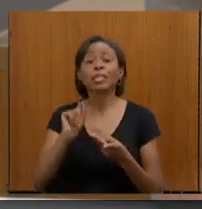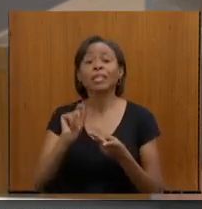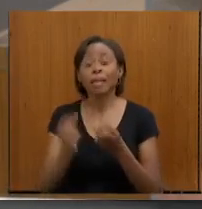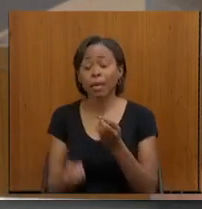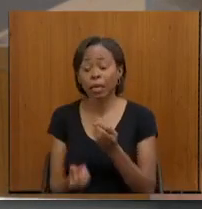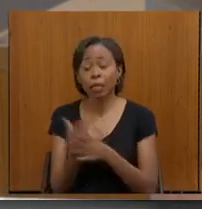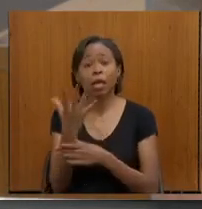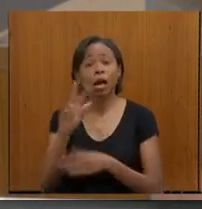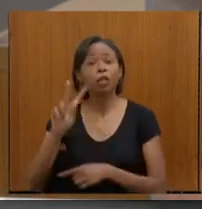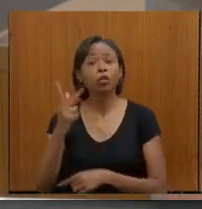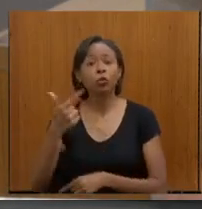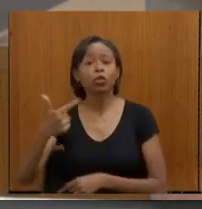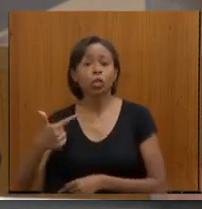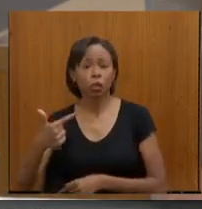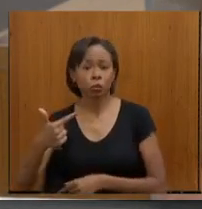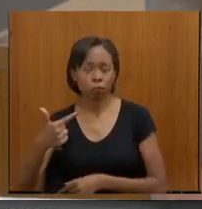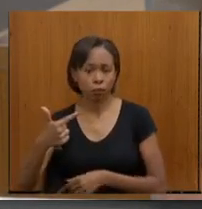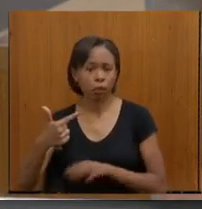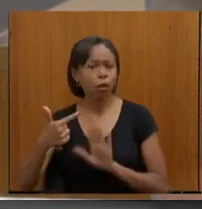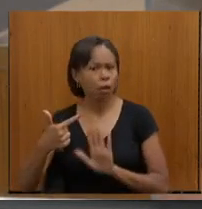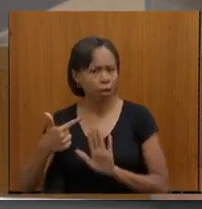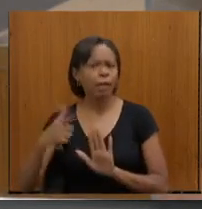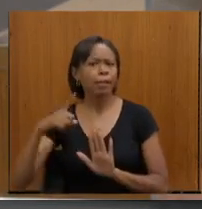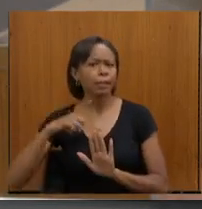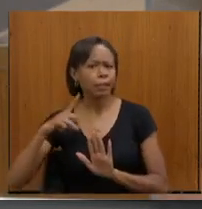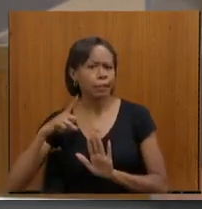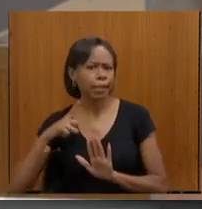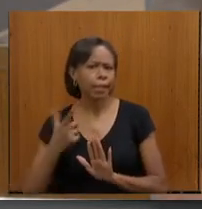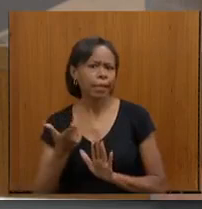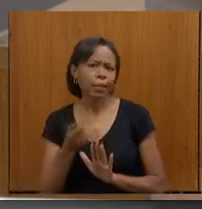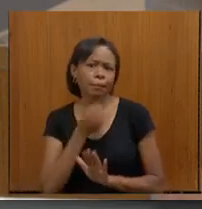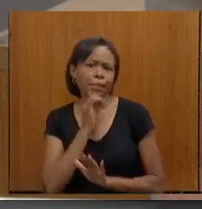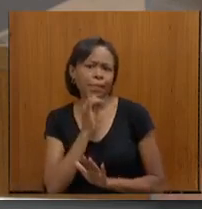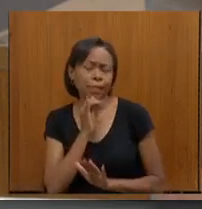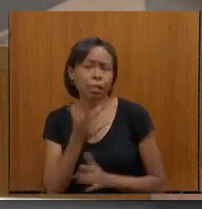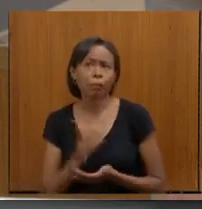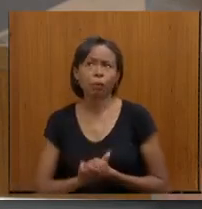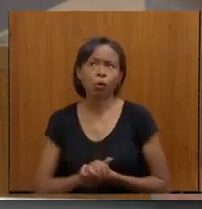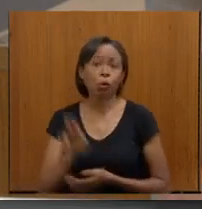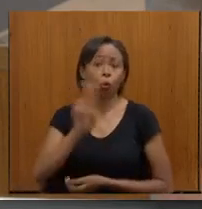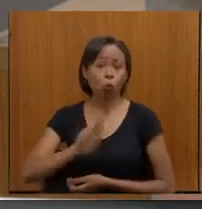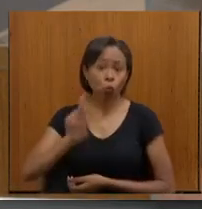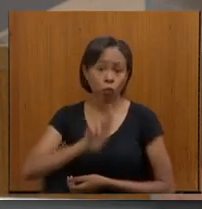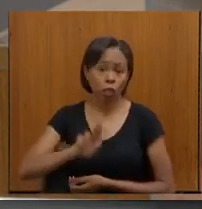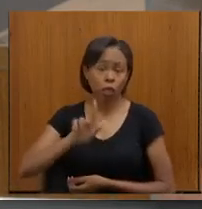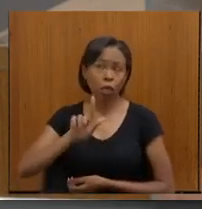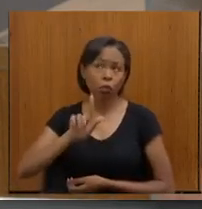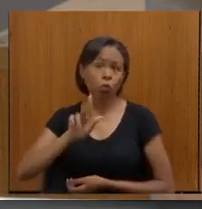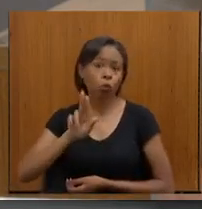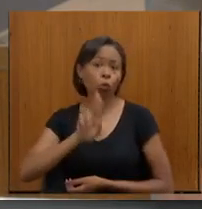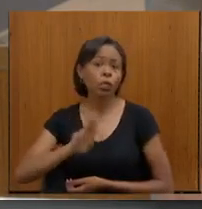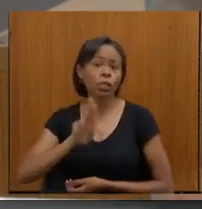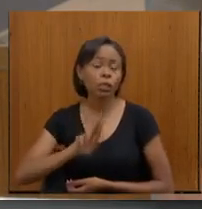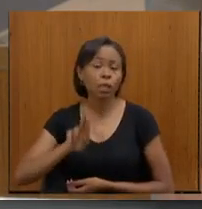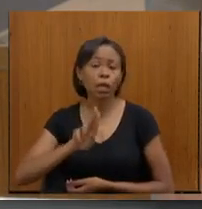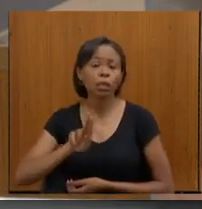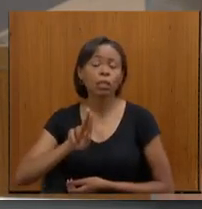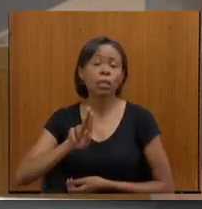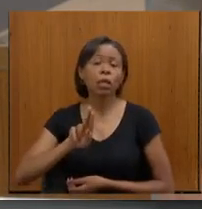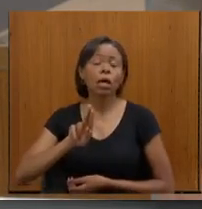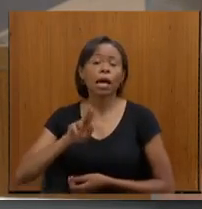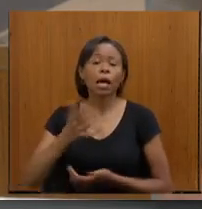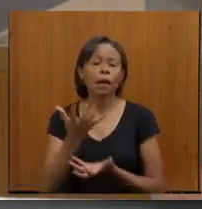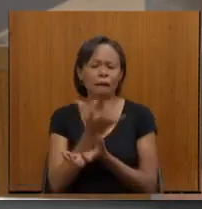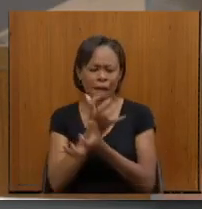hidrogênio a partir de outras fontes existem rotas que se utilizam de gases de gás perdão de de combustíveis fósseis